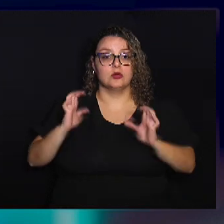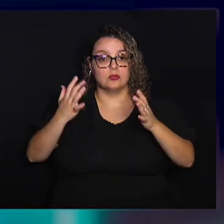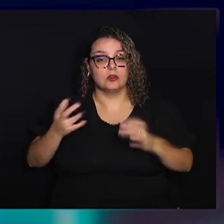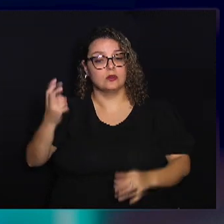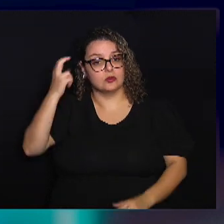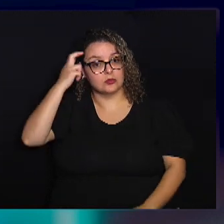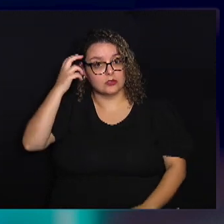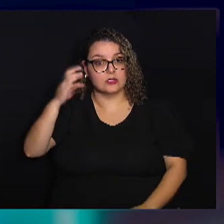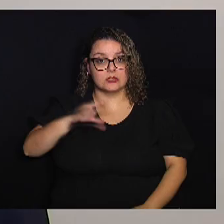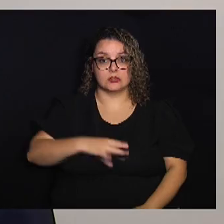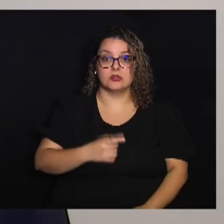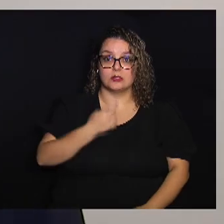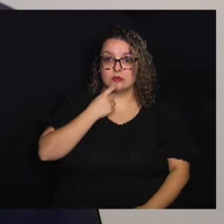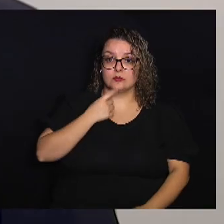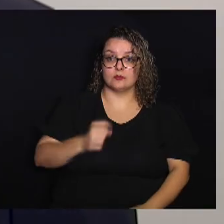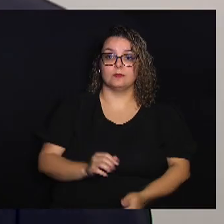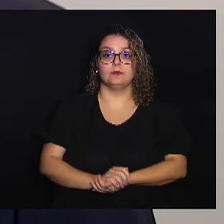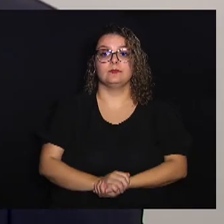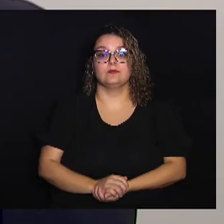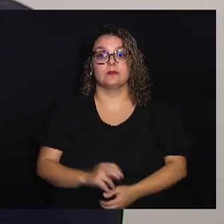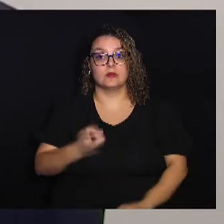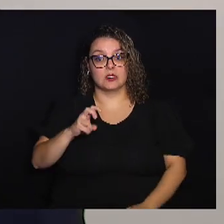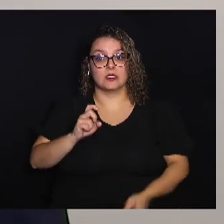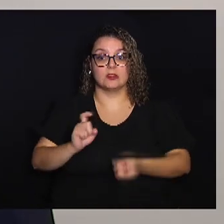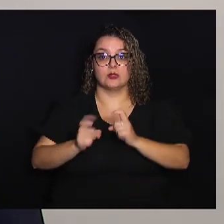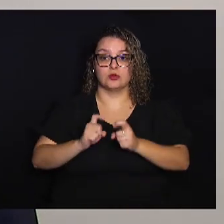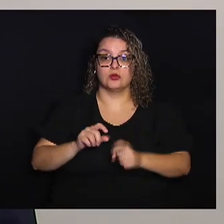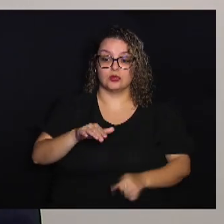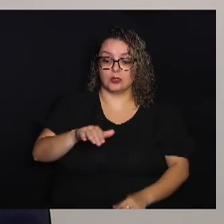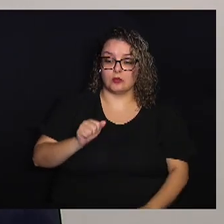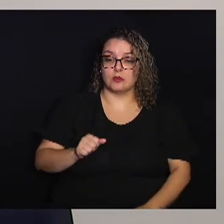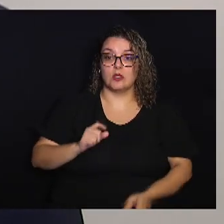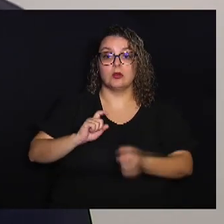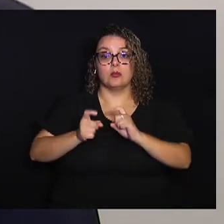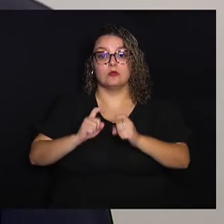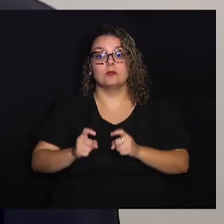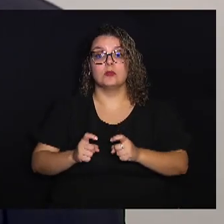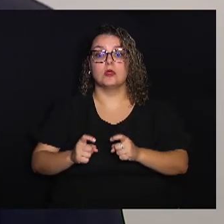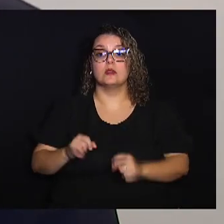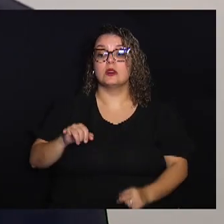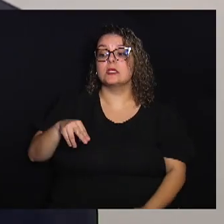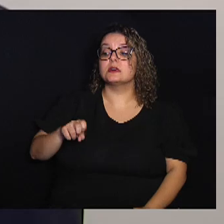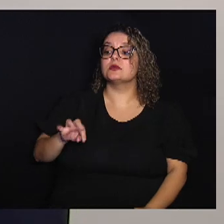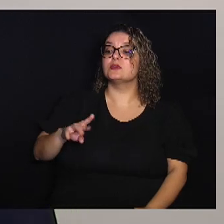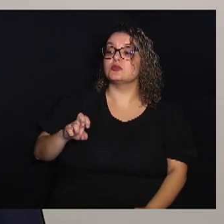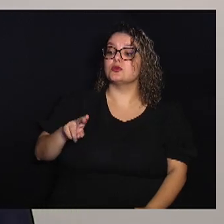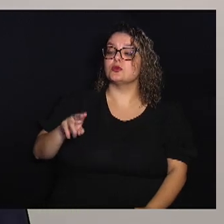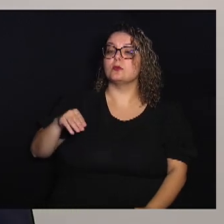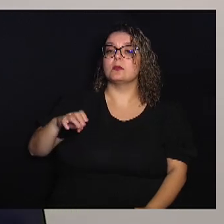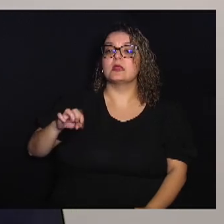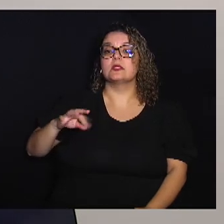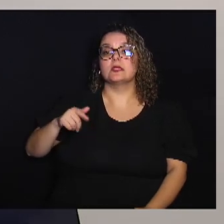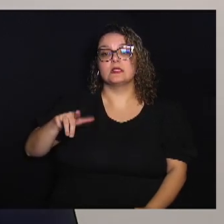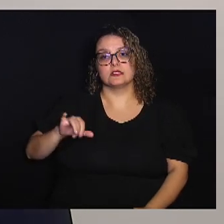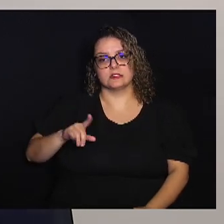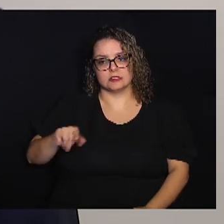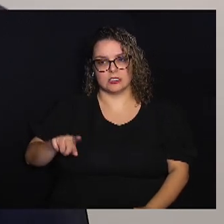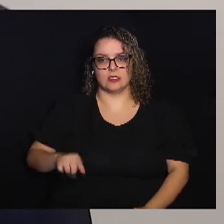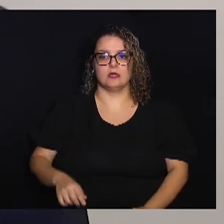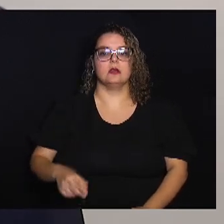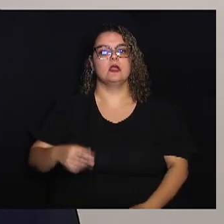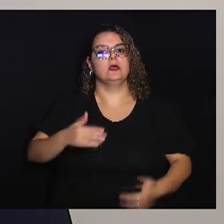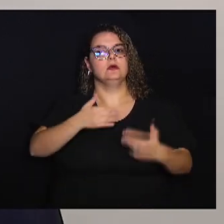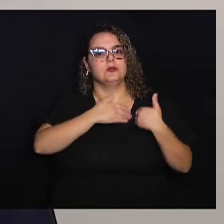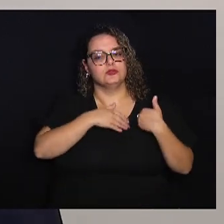em Campinas. A gente chamou na 5ª reunião, uma reunião até para instrumentalizar as responsabilidades tanto do